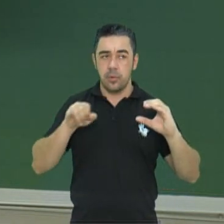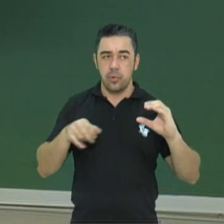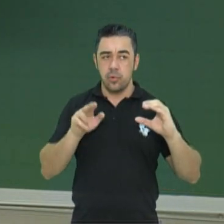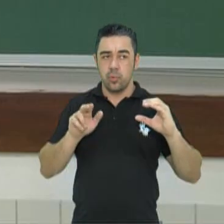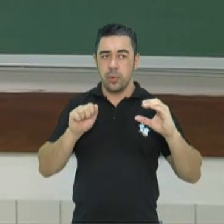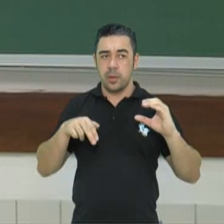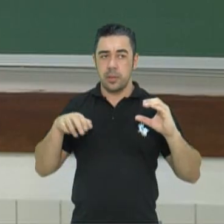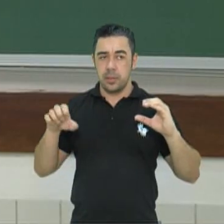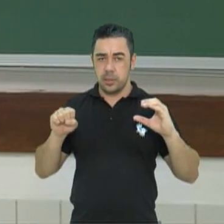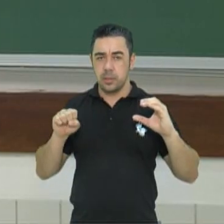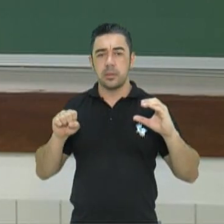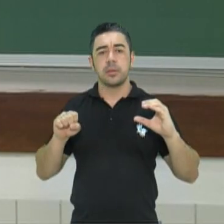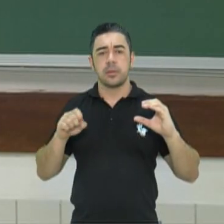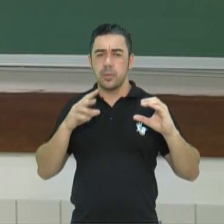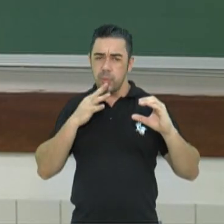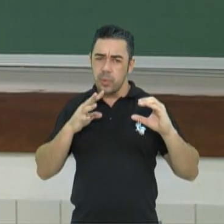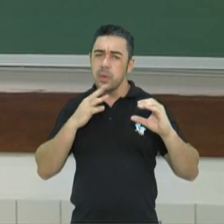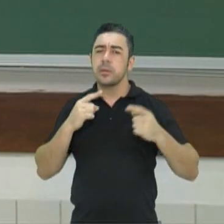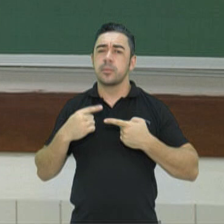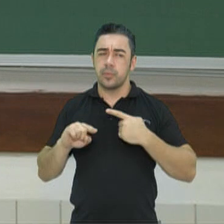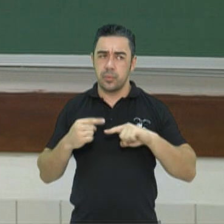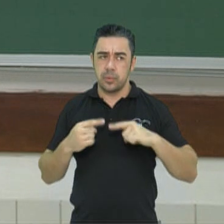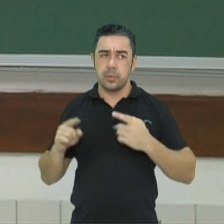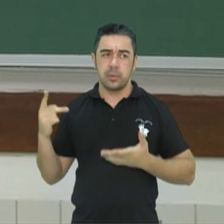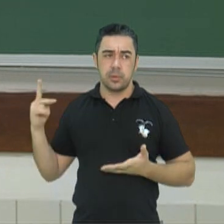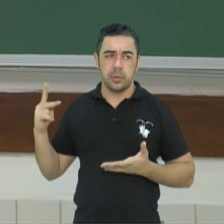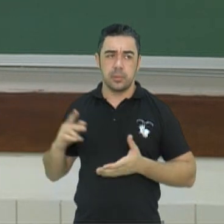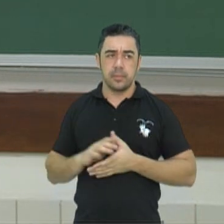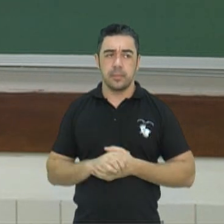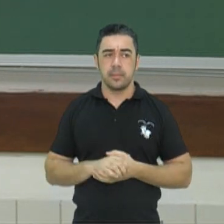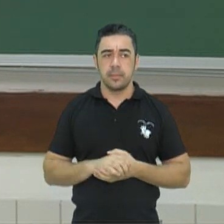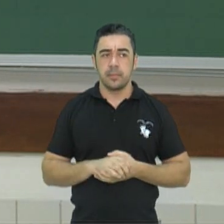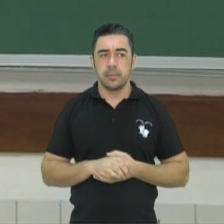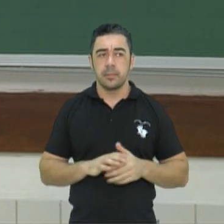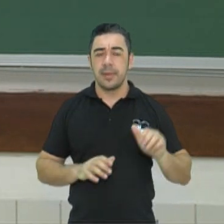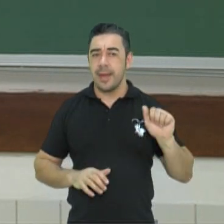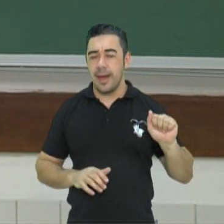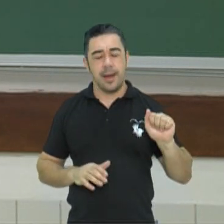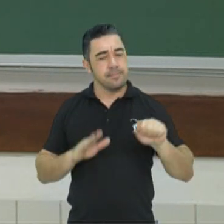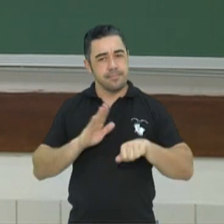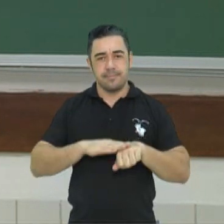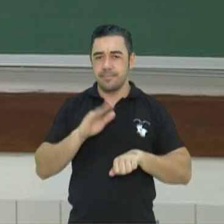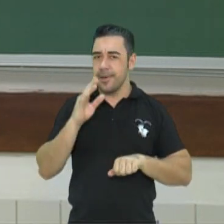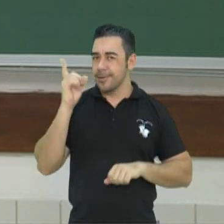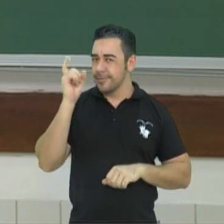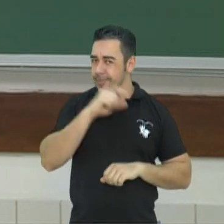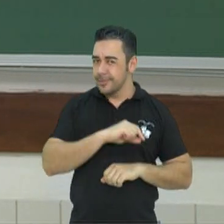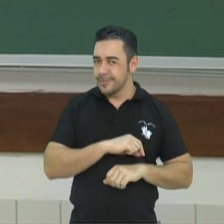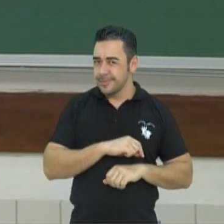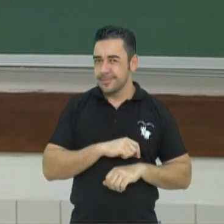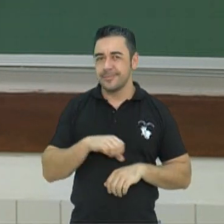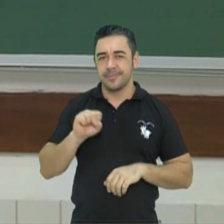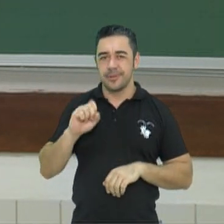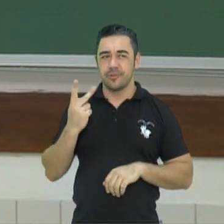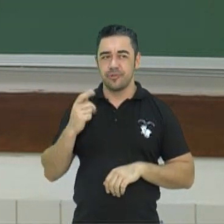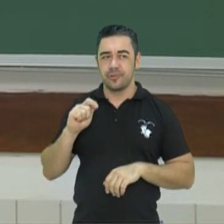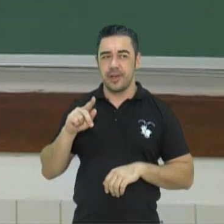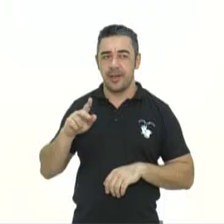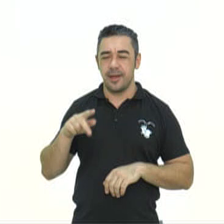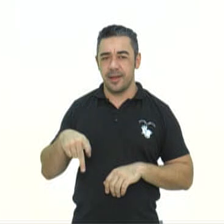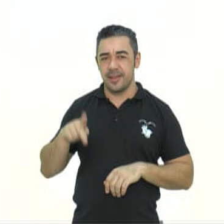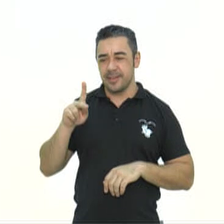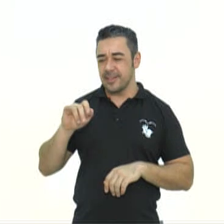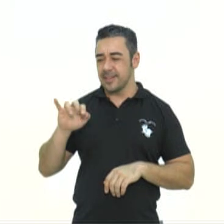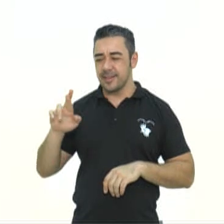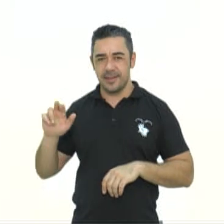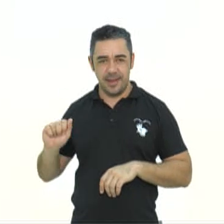que vocês conhecem algumas músicas dele. Letra A, eu acho que foi a mais difícil, né? Super difícil. É a